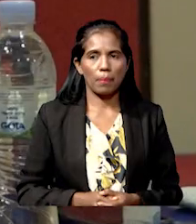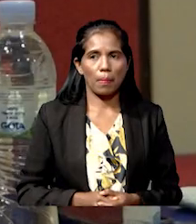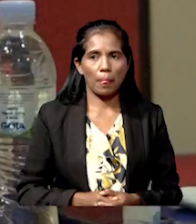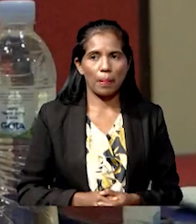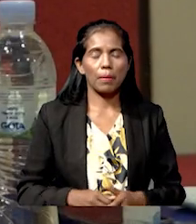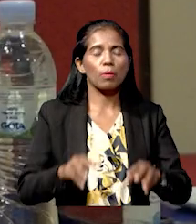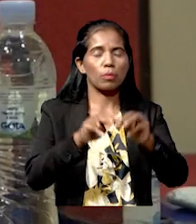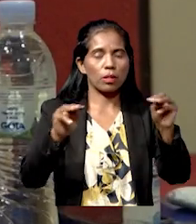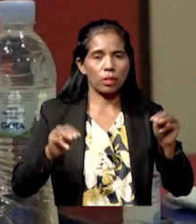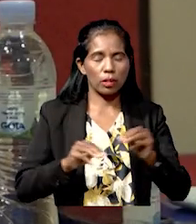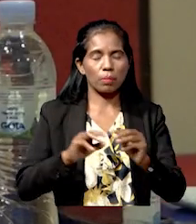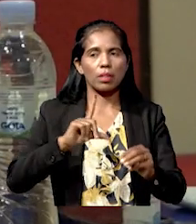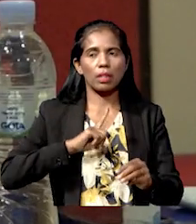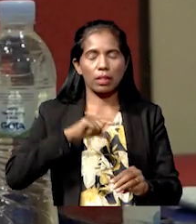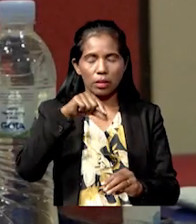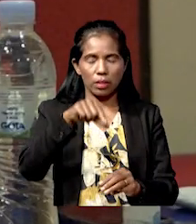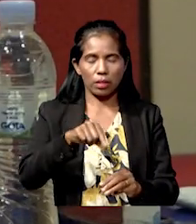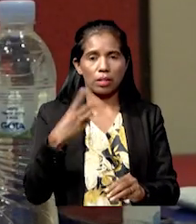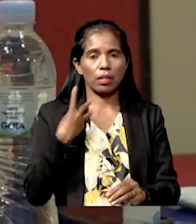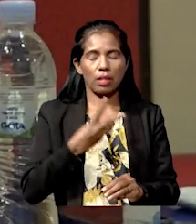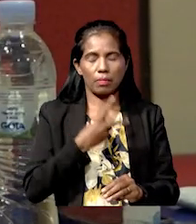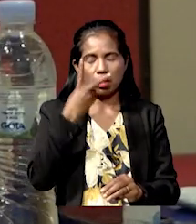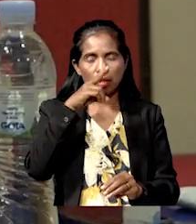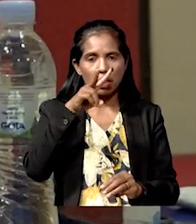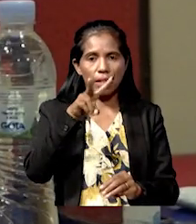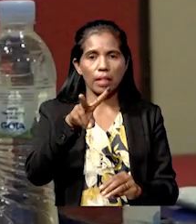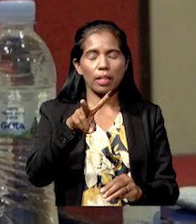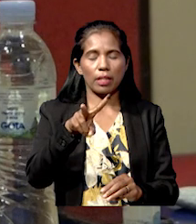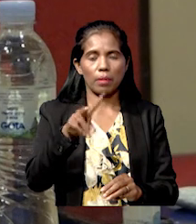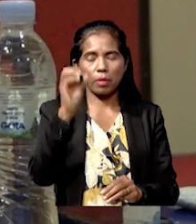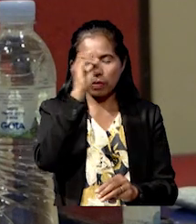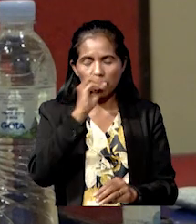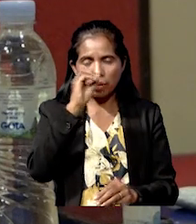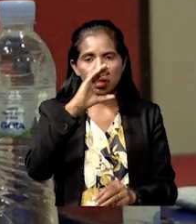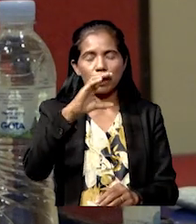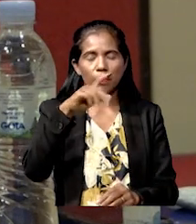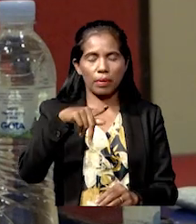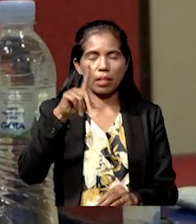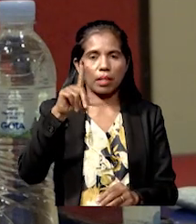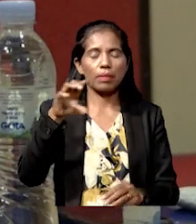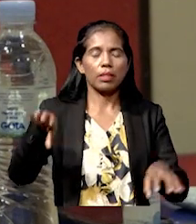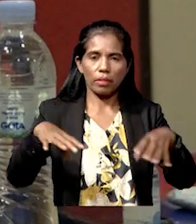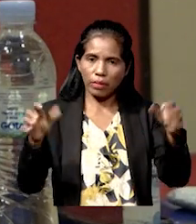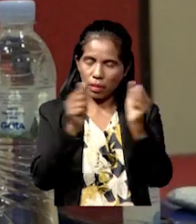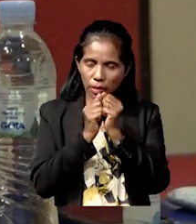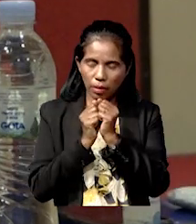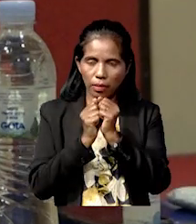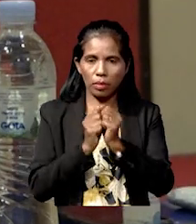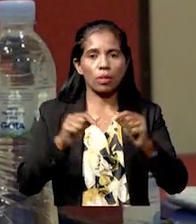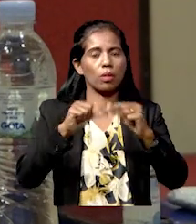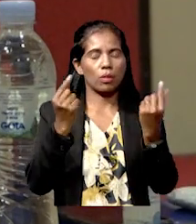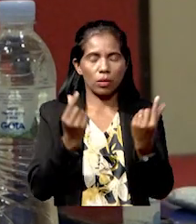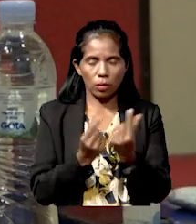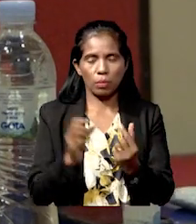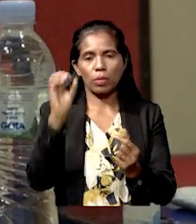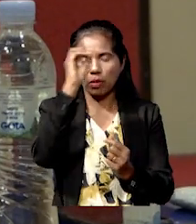Liquiçá, a Missão de Observação Eleitoral da CPLP estabeleceu uma estreita colaboração com a equipa de observação